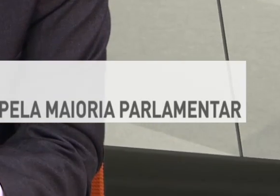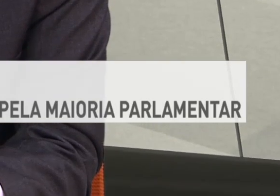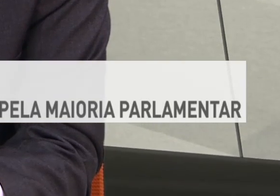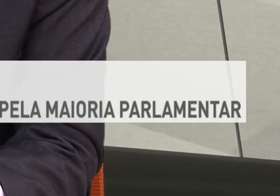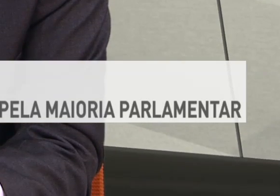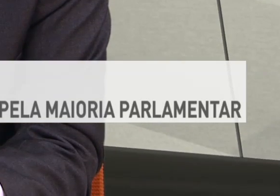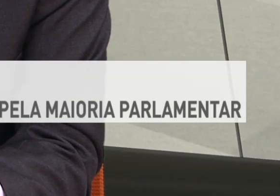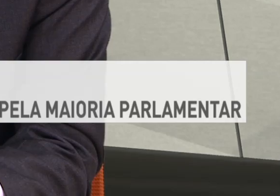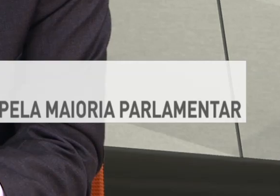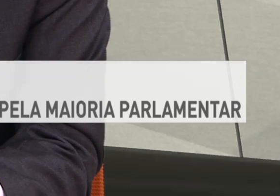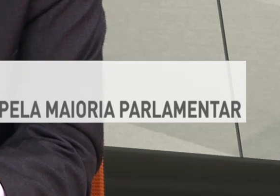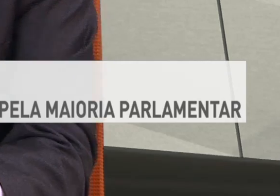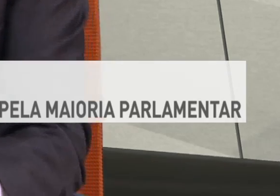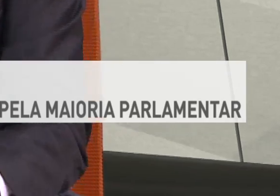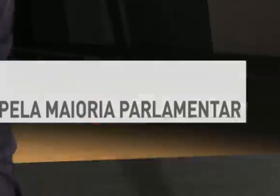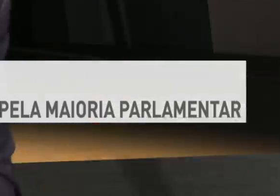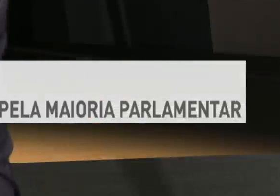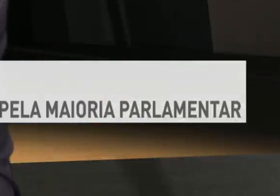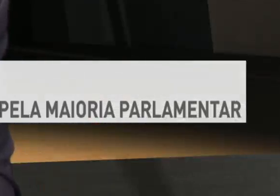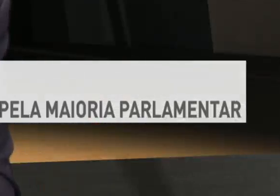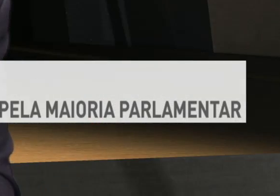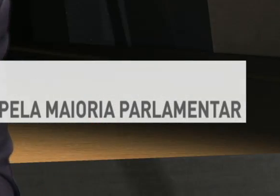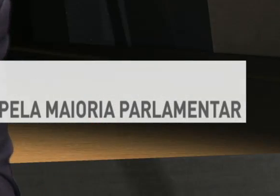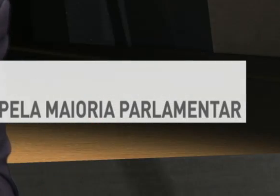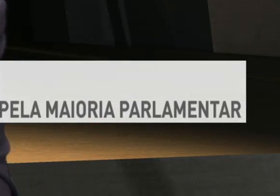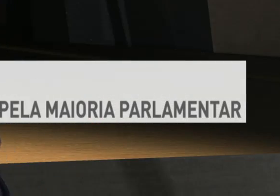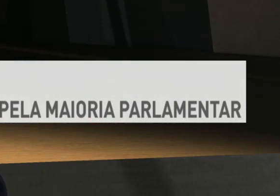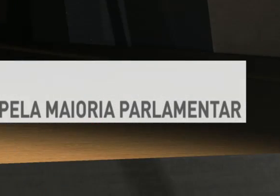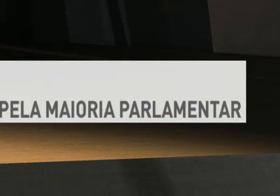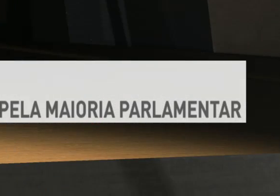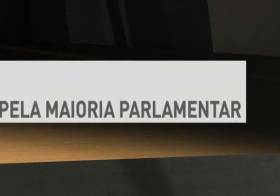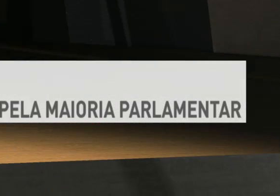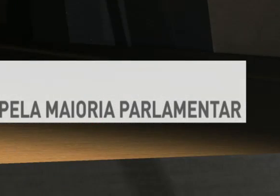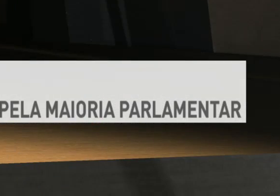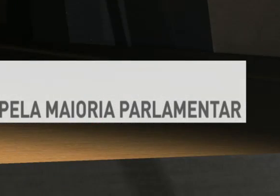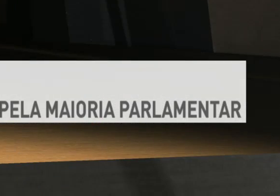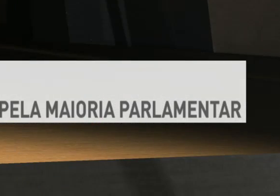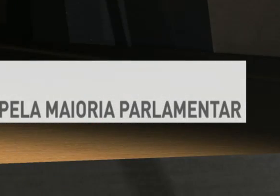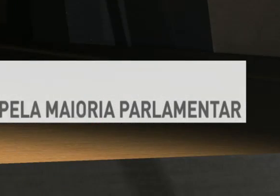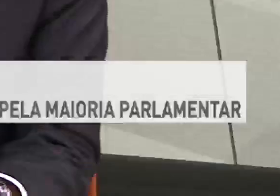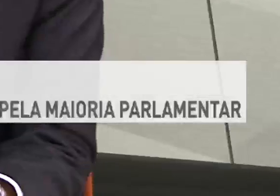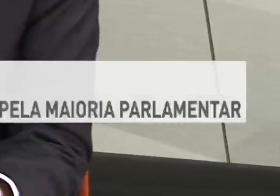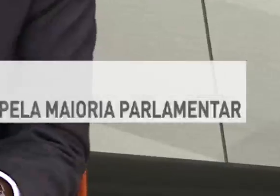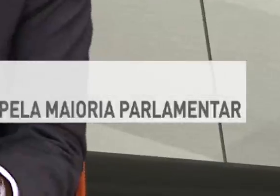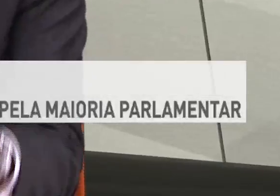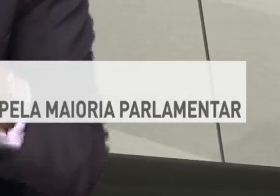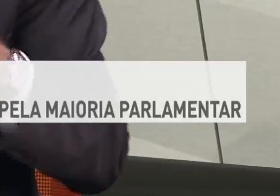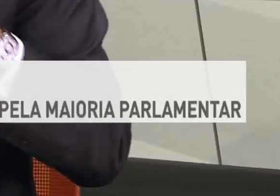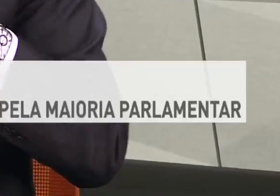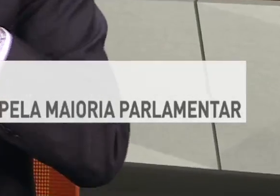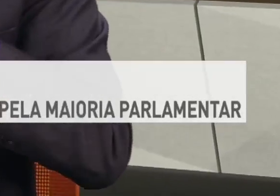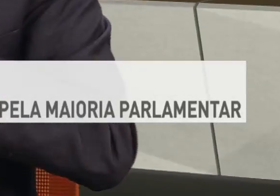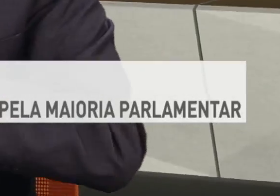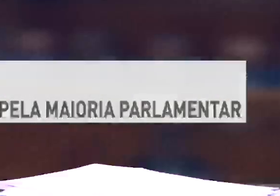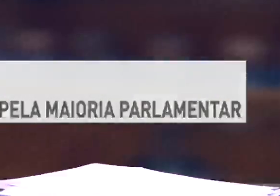ser premiado eu diria que o chamado aluno gista que tem maus resultados não estuda e tem maus resultados ou então